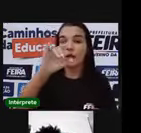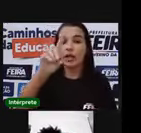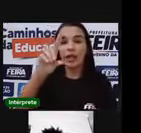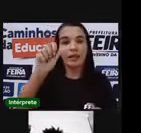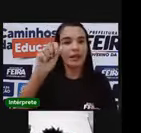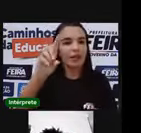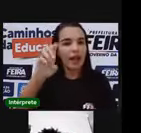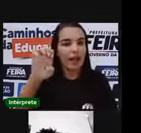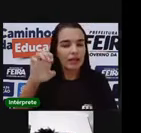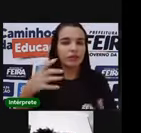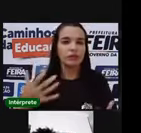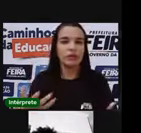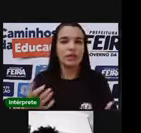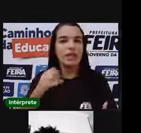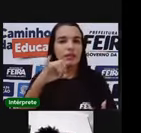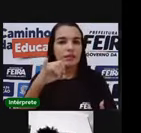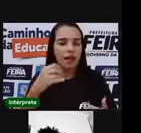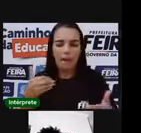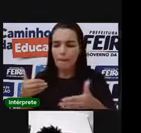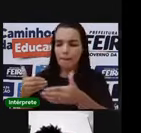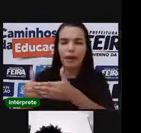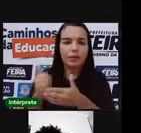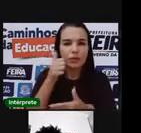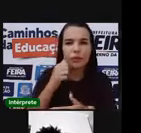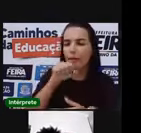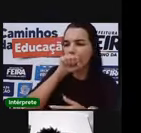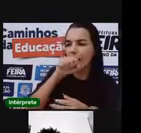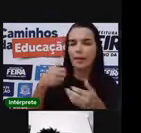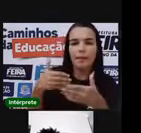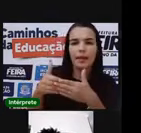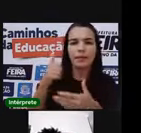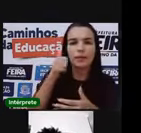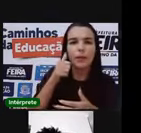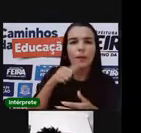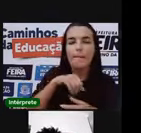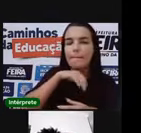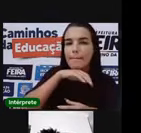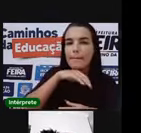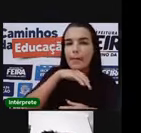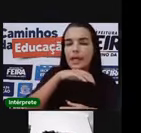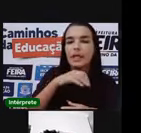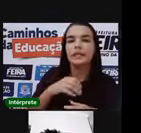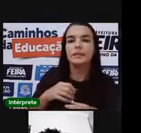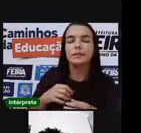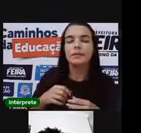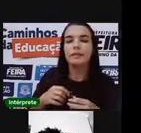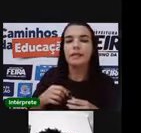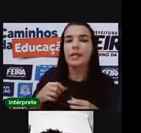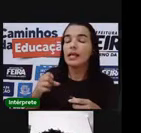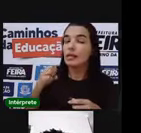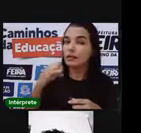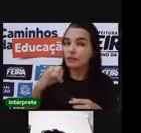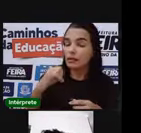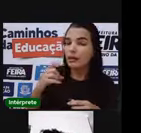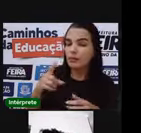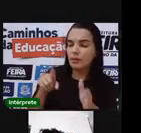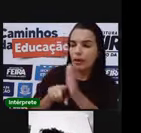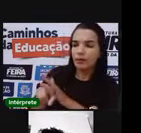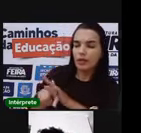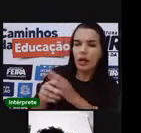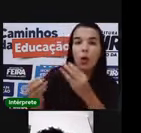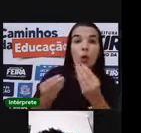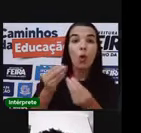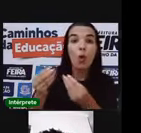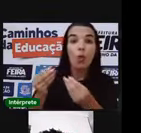junto, com algum familiar, pergunta aí como é que está a relação com o outro. Está assim como